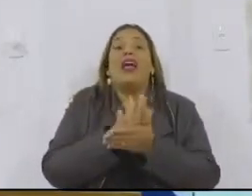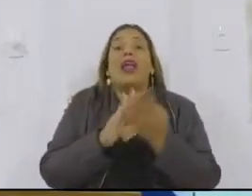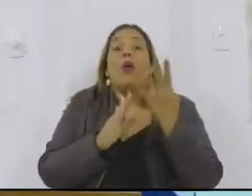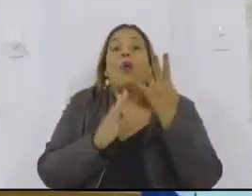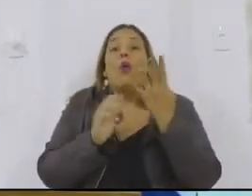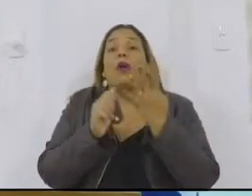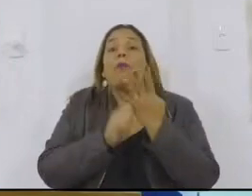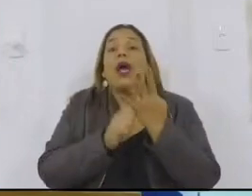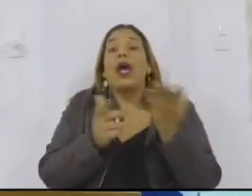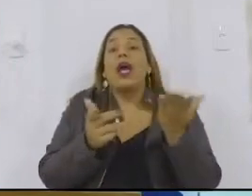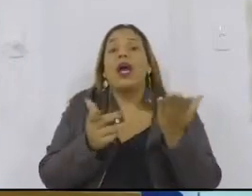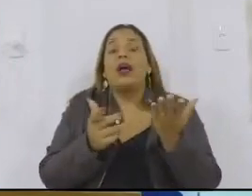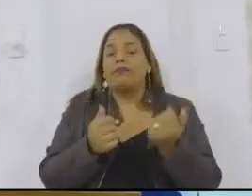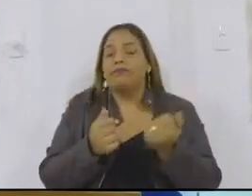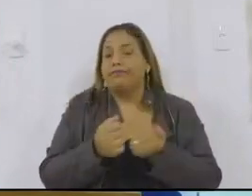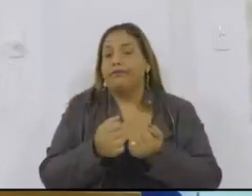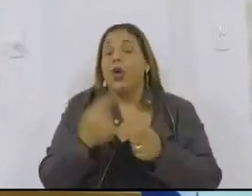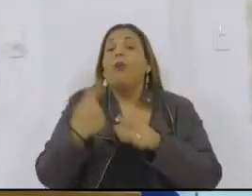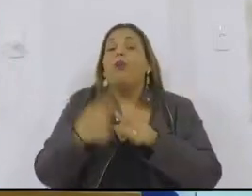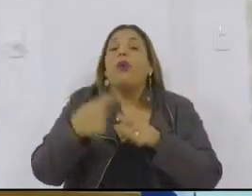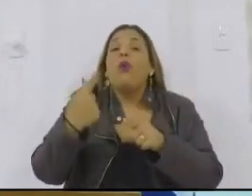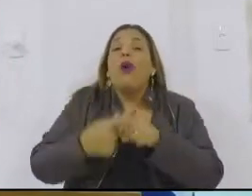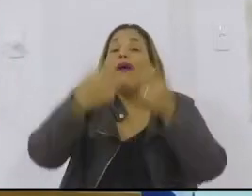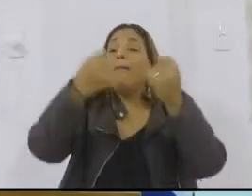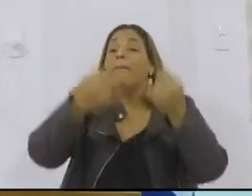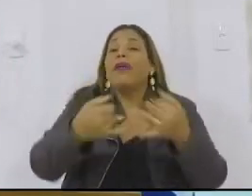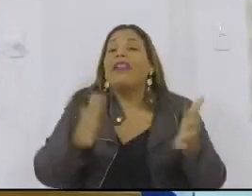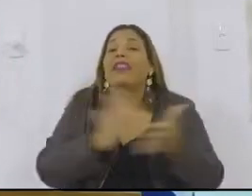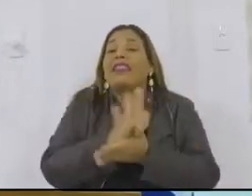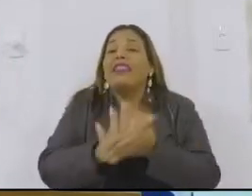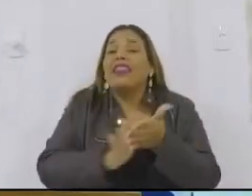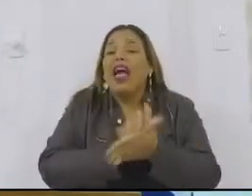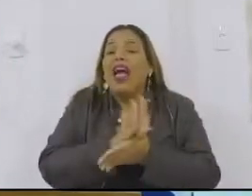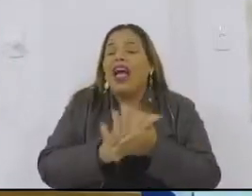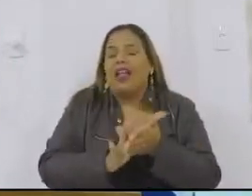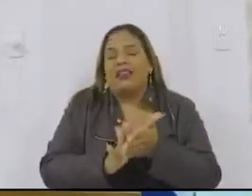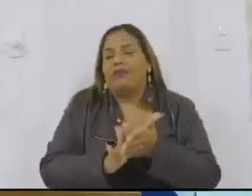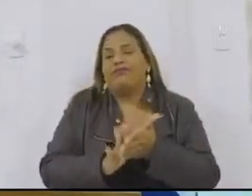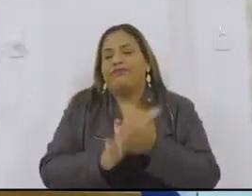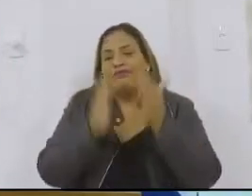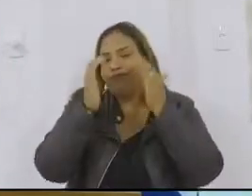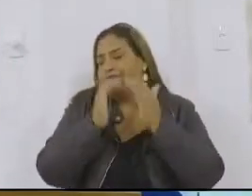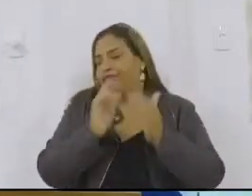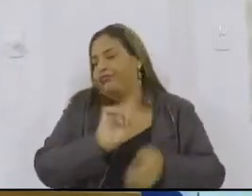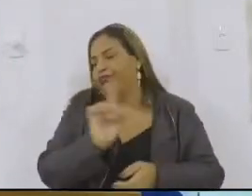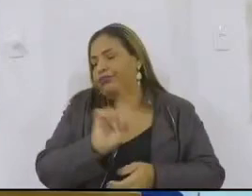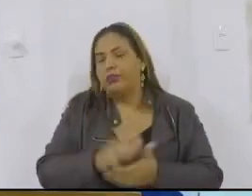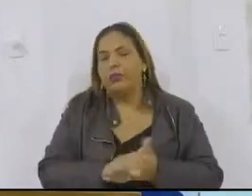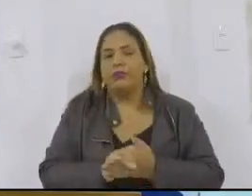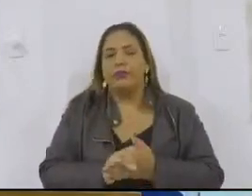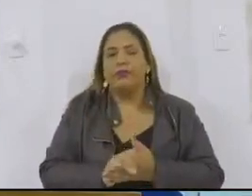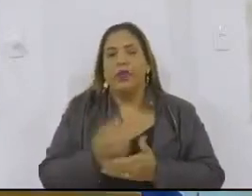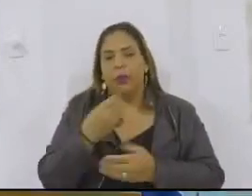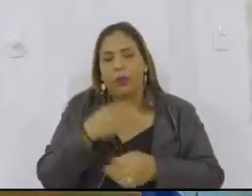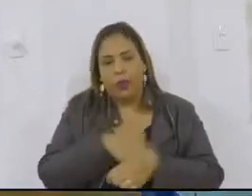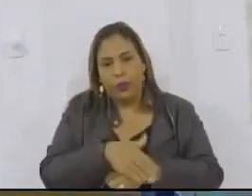de transporte, ela não merece o nosso respeito. Obrigado, boa noite, fique com Deus.